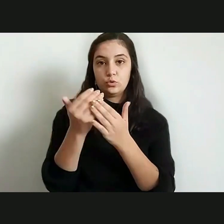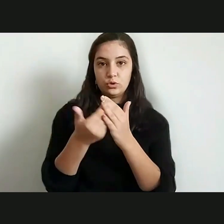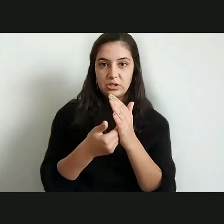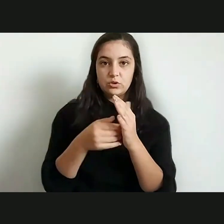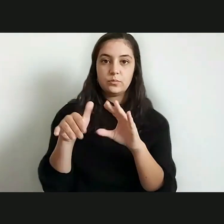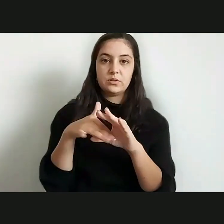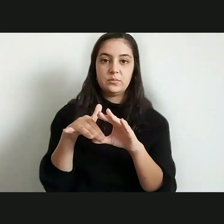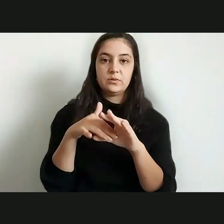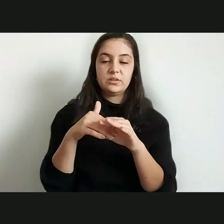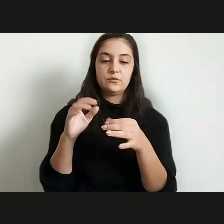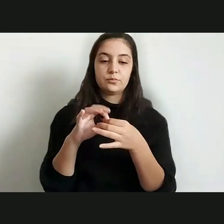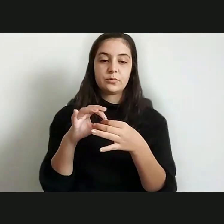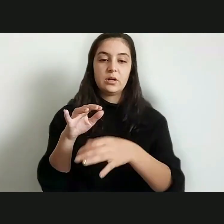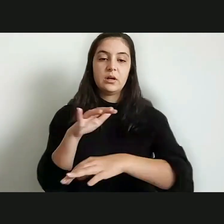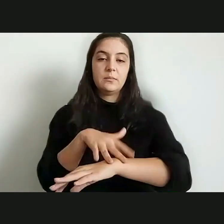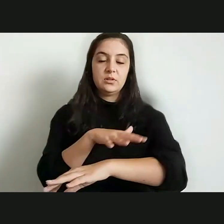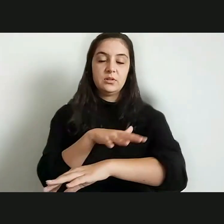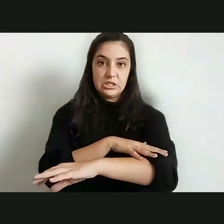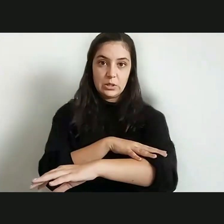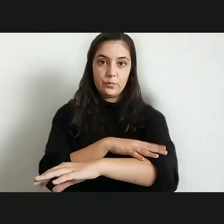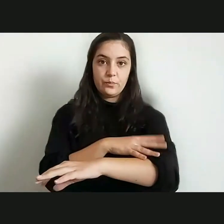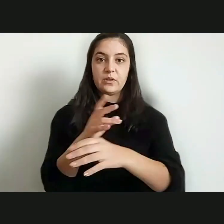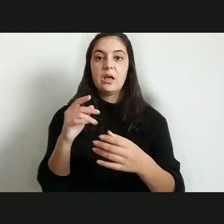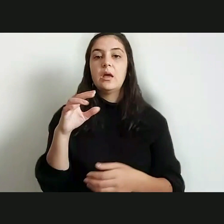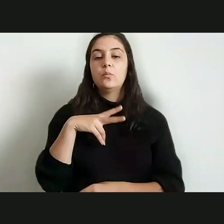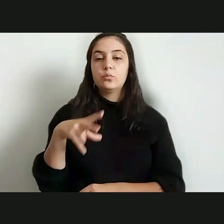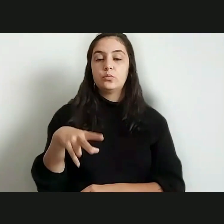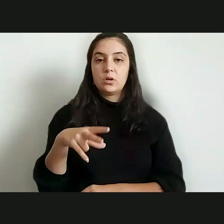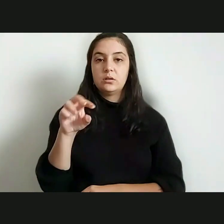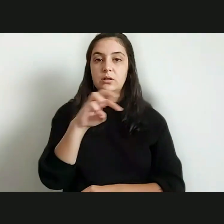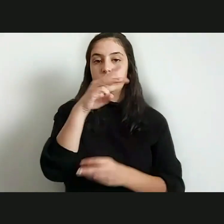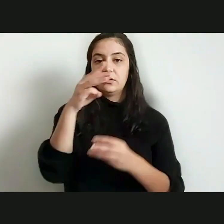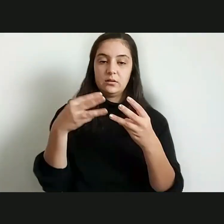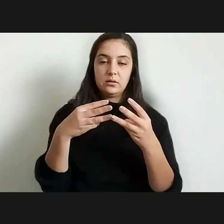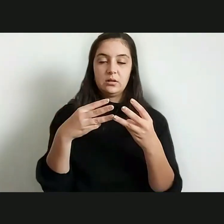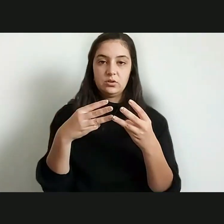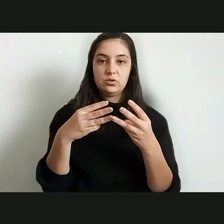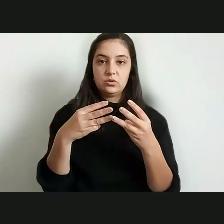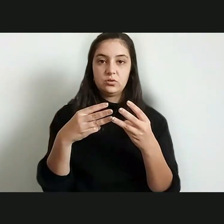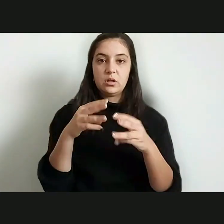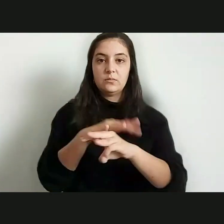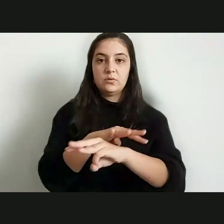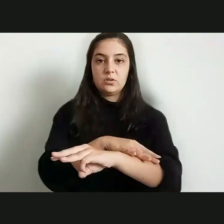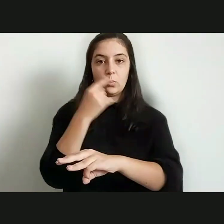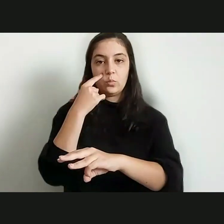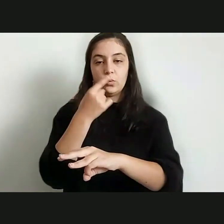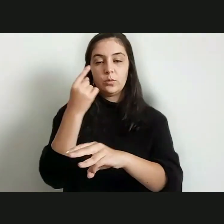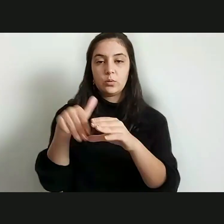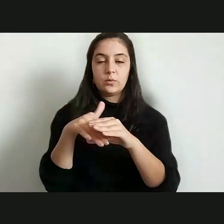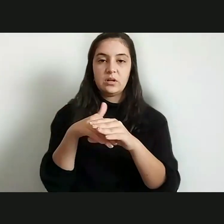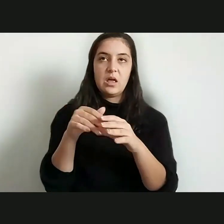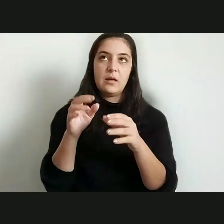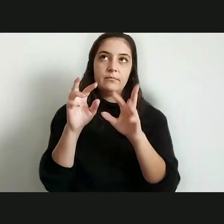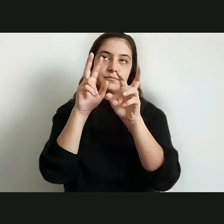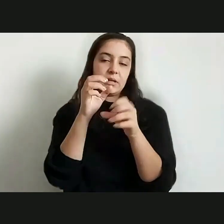administração. Nós temos em Portugal 3 níveis de compromisso da administração pública com a participação. Temos aquilo que eu chamo o grau 0